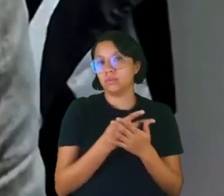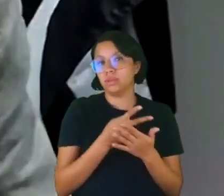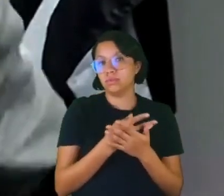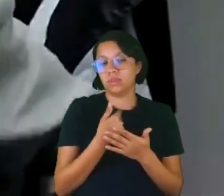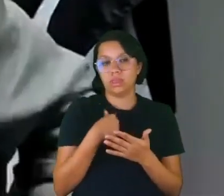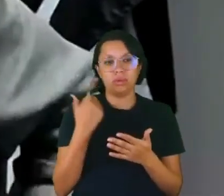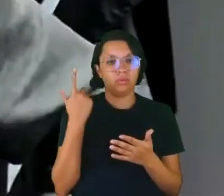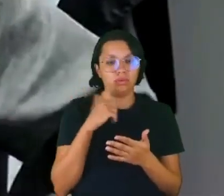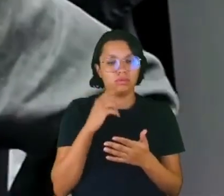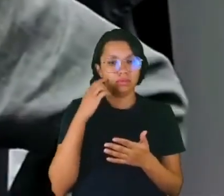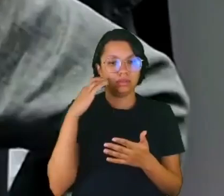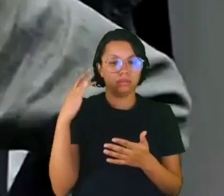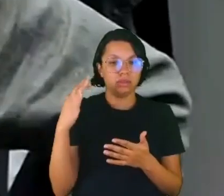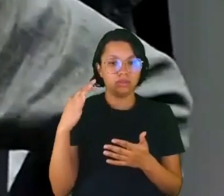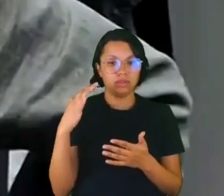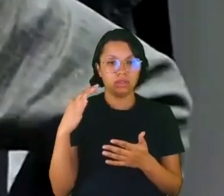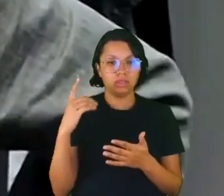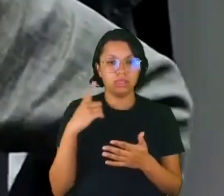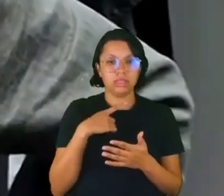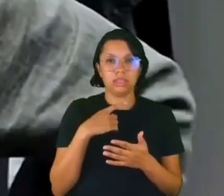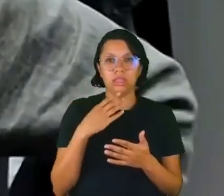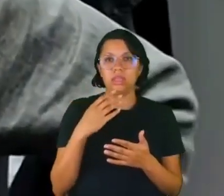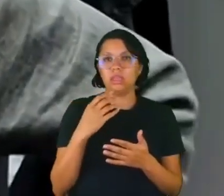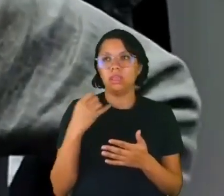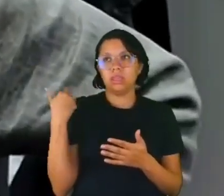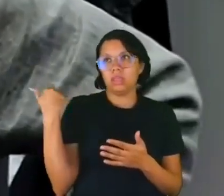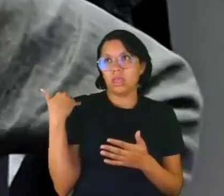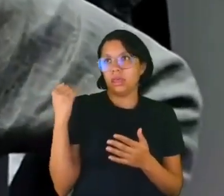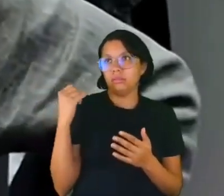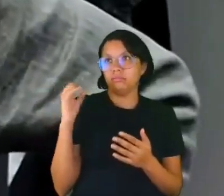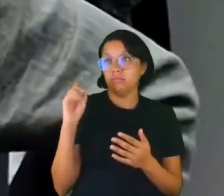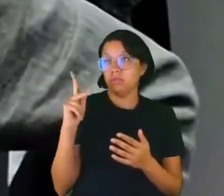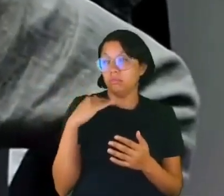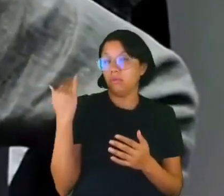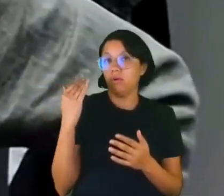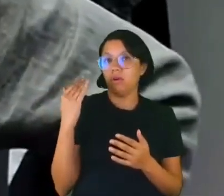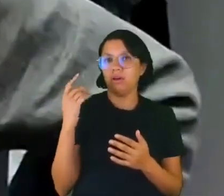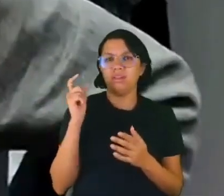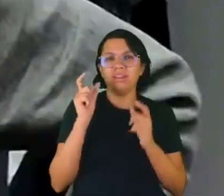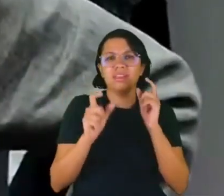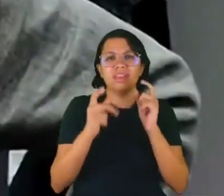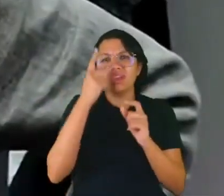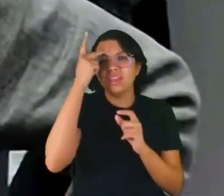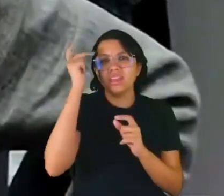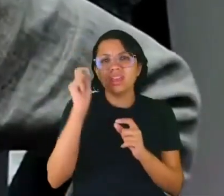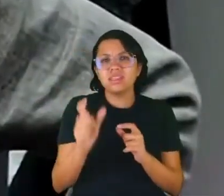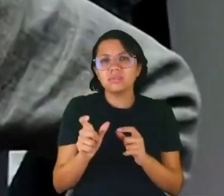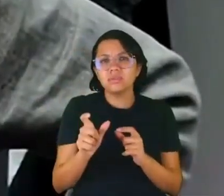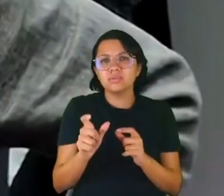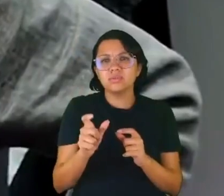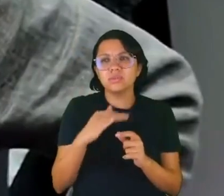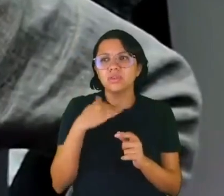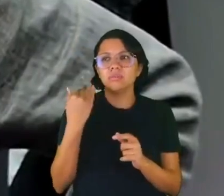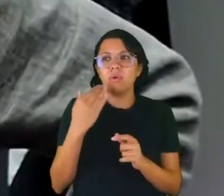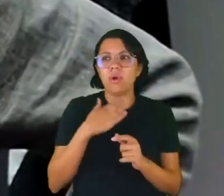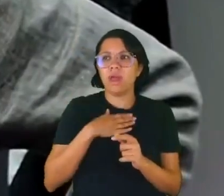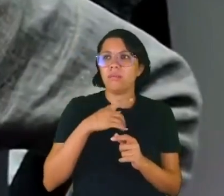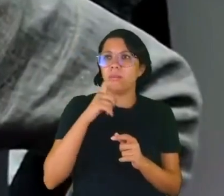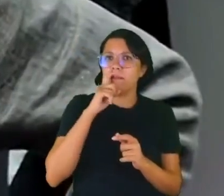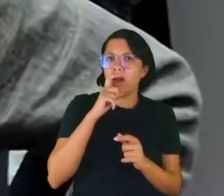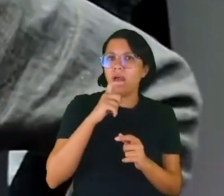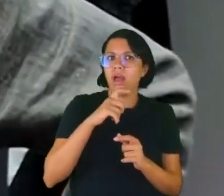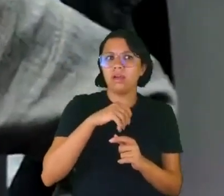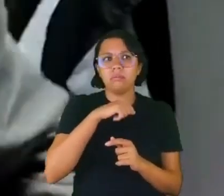né, imaginar que está com tantos anos morra. Eu não consigo. Quem é essa pessoa que morre? É meu pai? É minha mãe? É meu